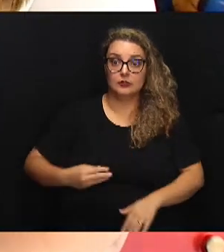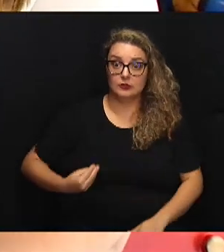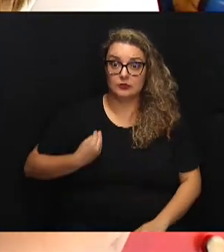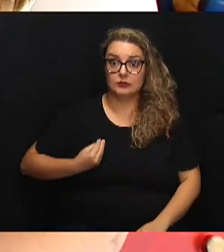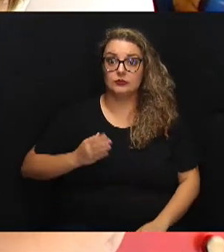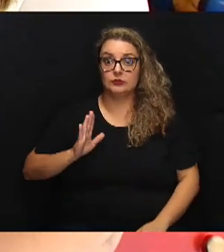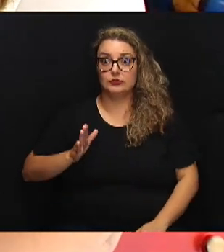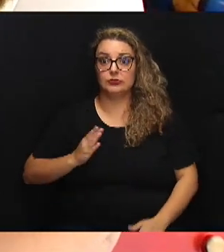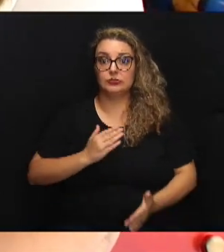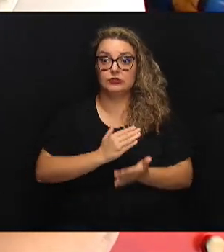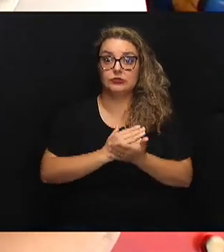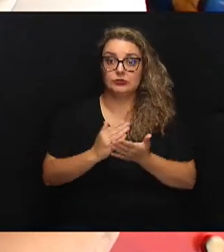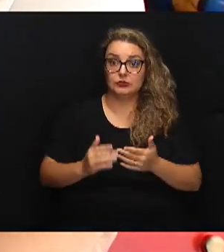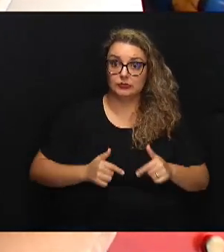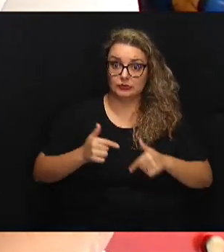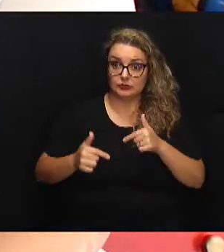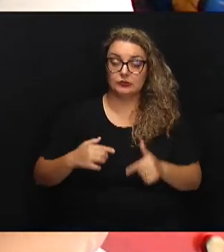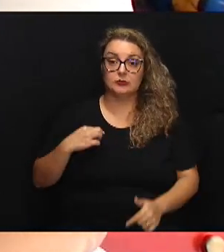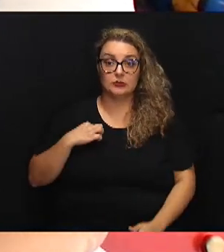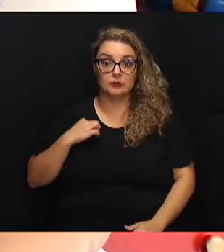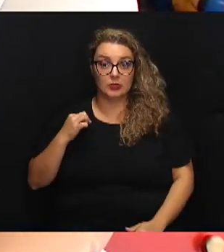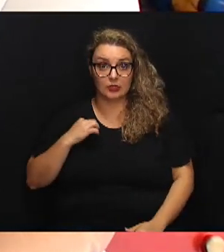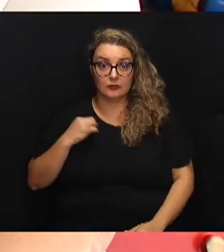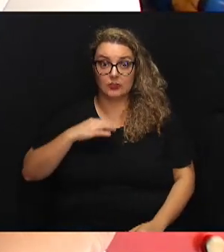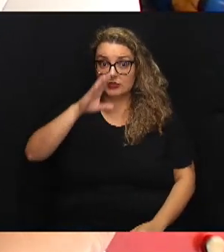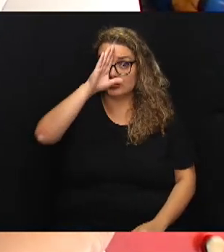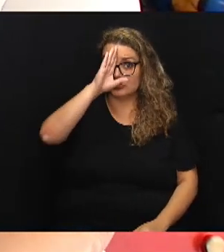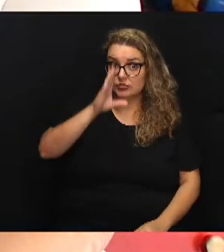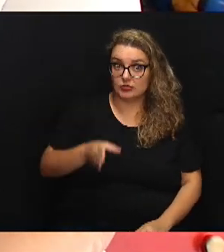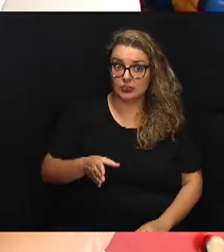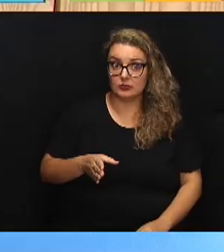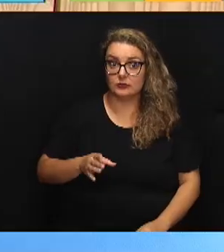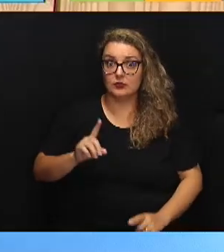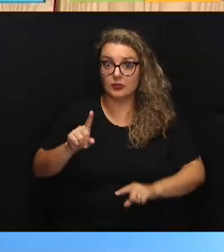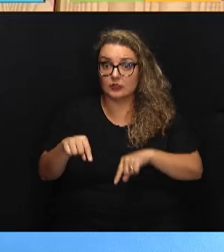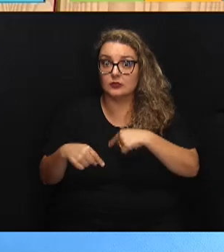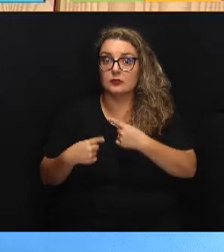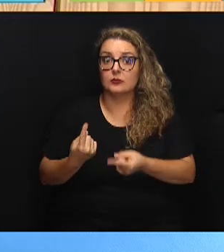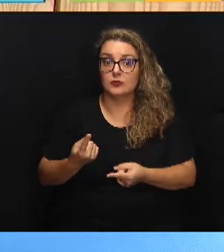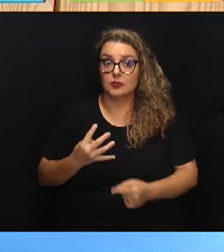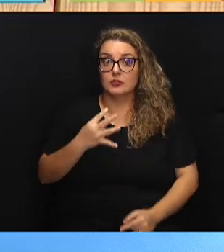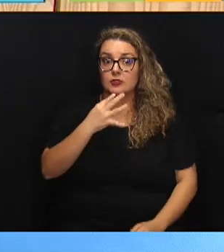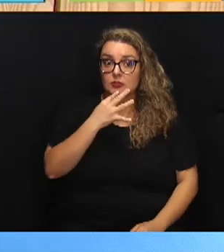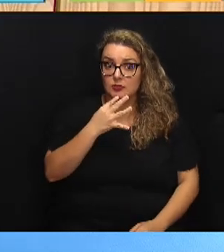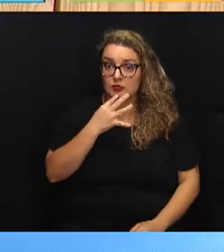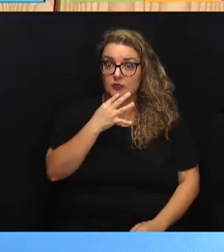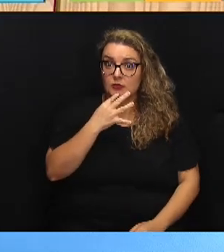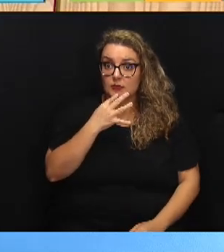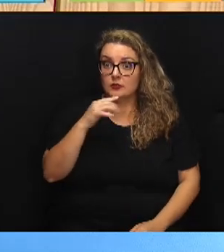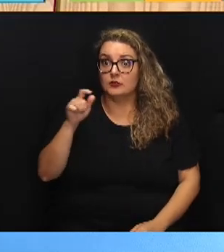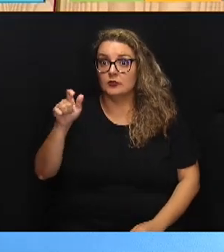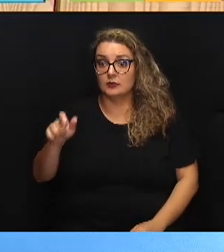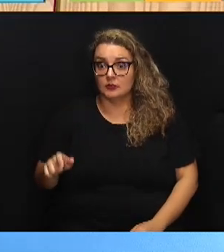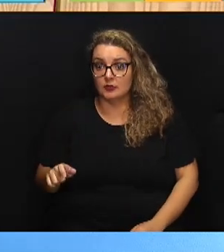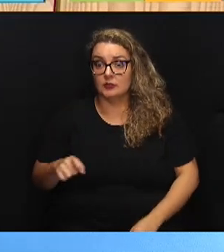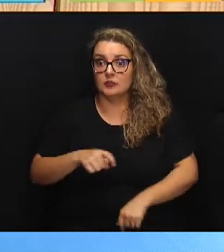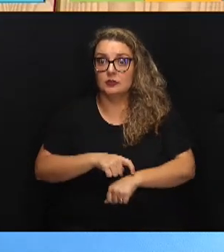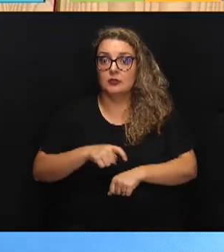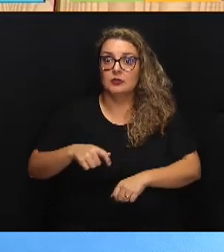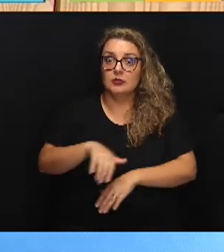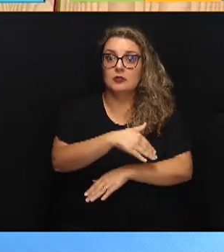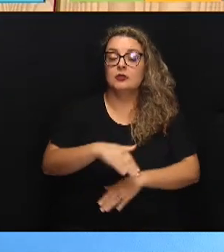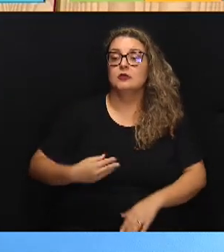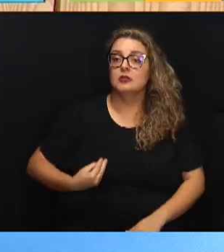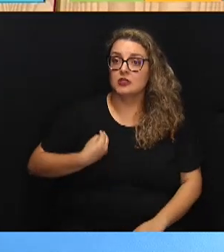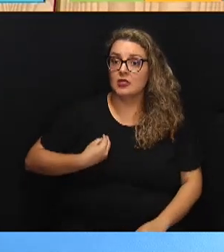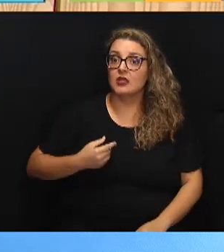já começou um trabalho voluntário direto. Posteriormente, ela conheceu uma pessoa que estava em situação de rua